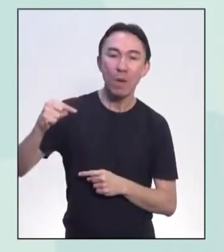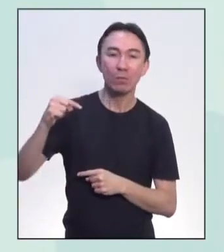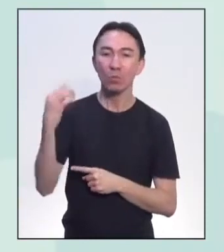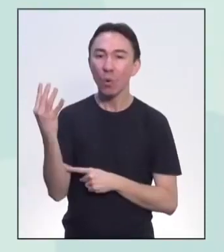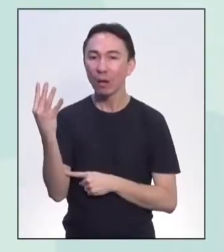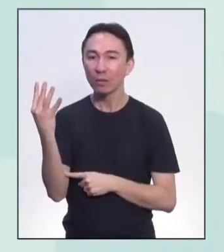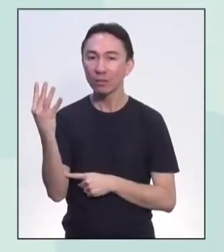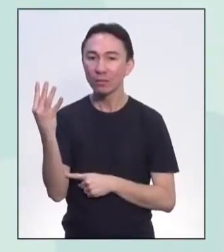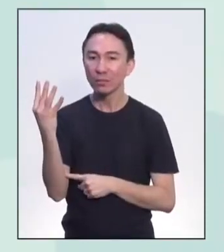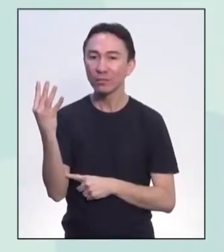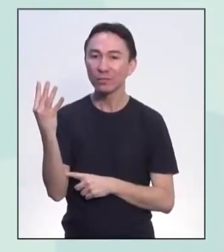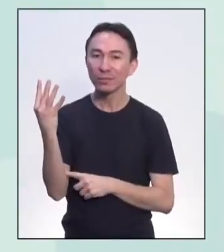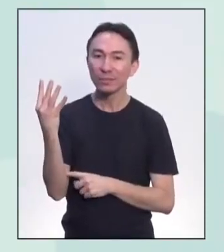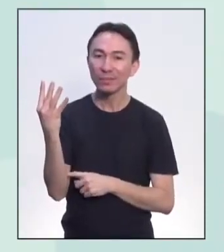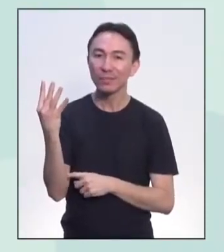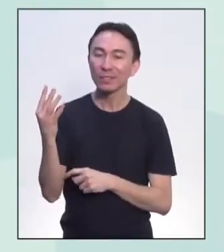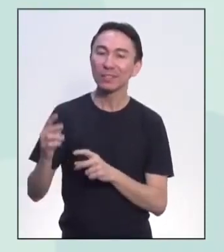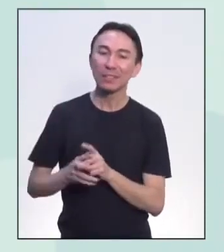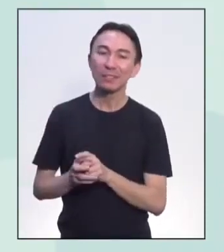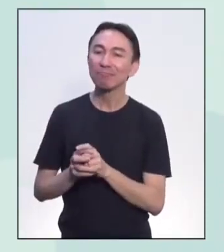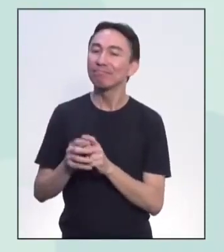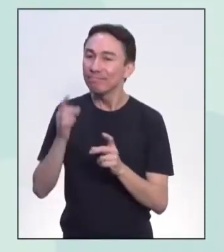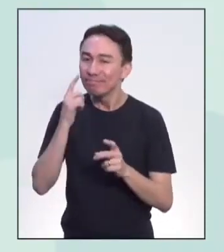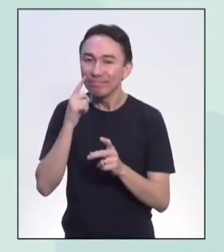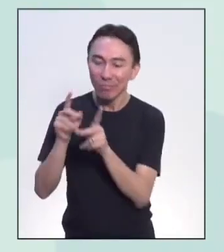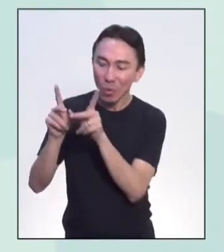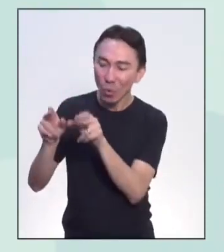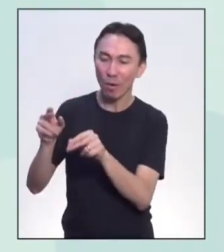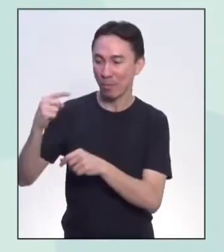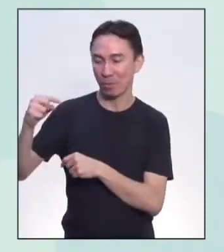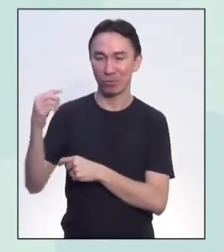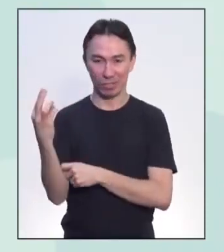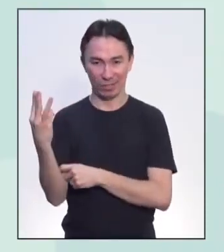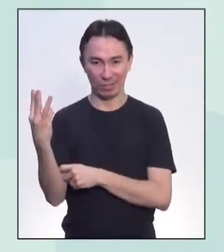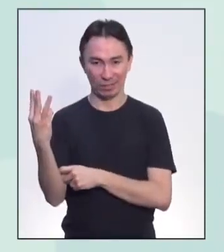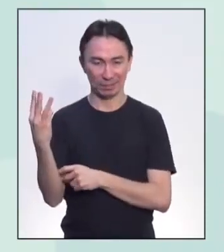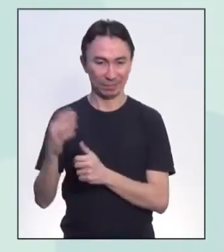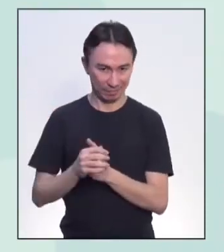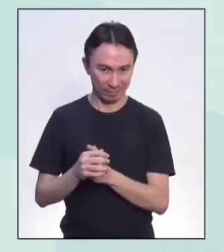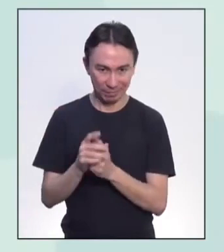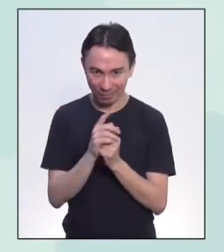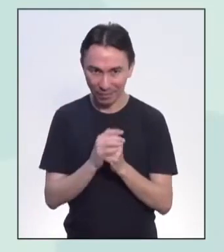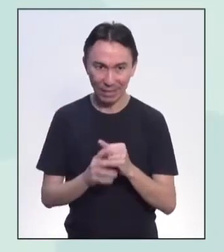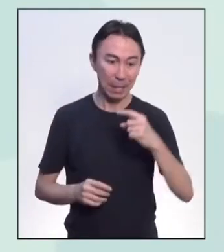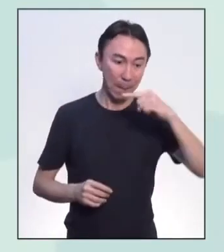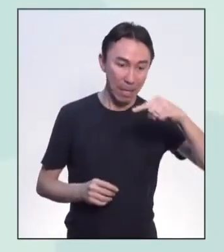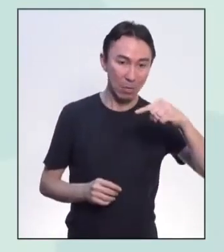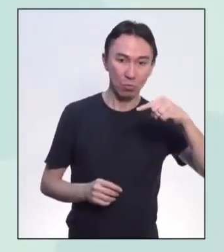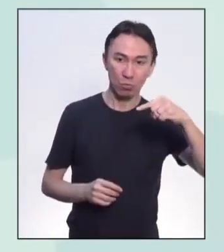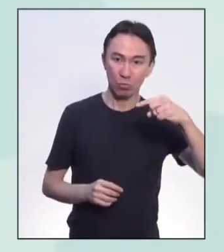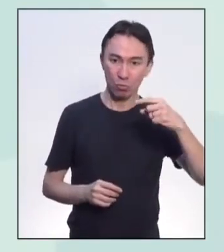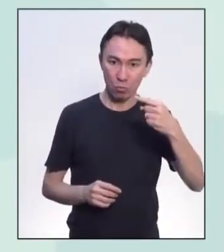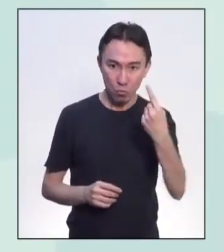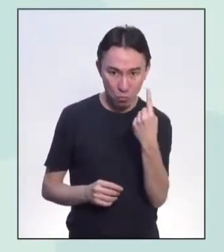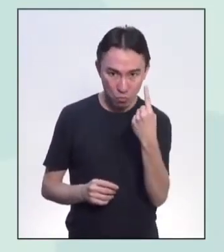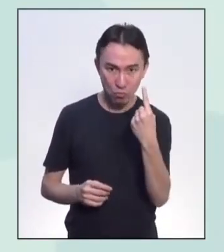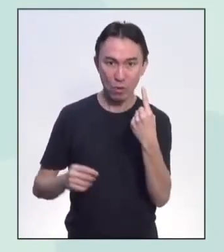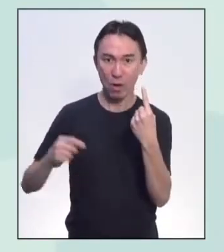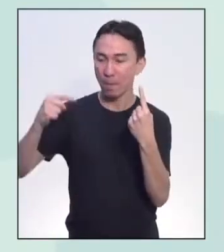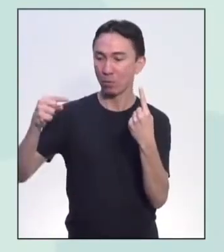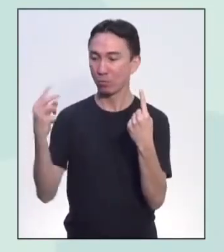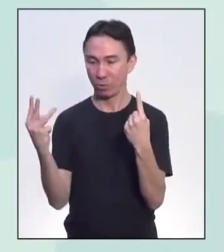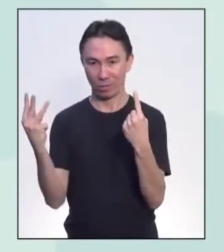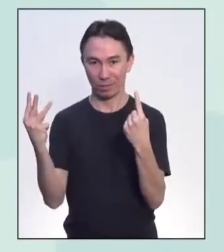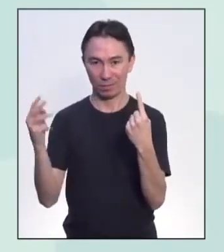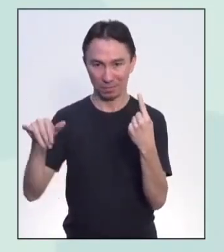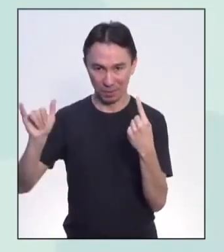1, devo 4. Consigo pagar um pouquinho, mas fico devendo 3. Formei o par menos 1 e menos 3. Agora, eu